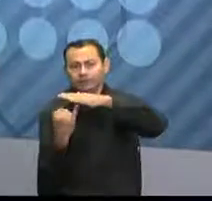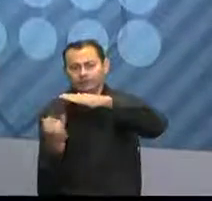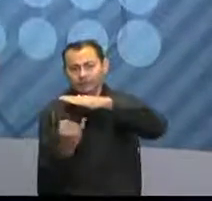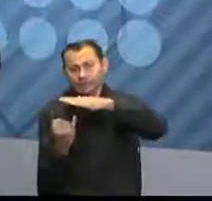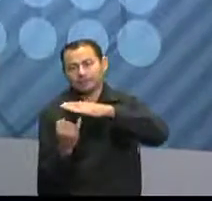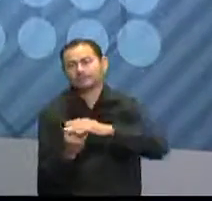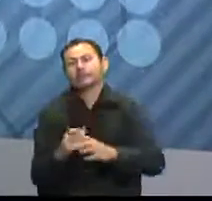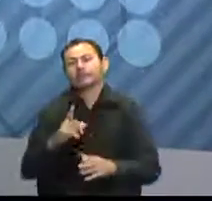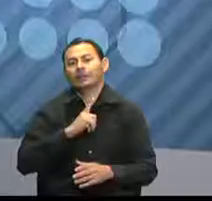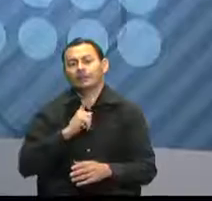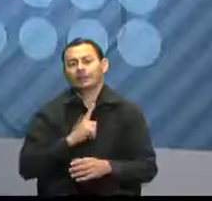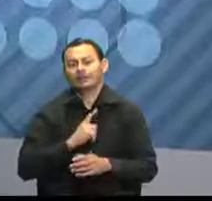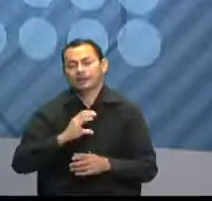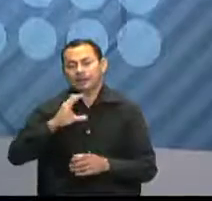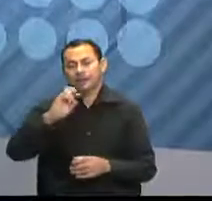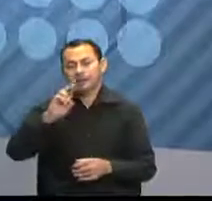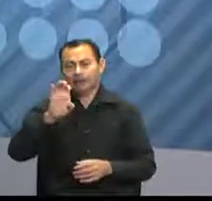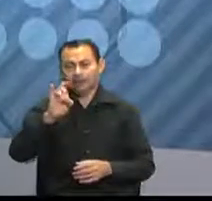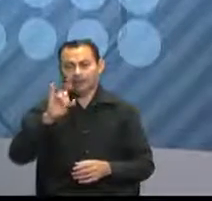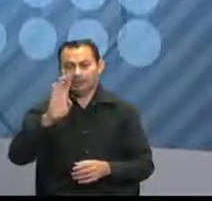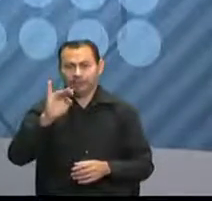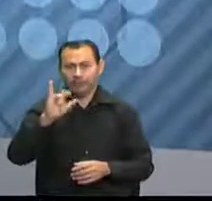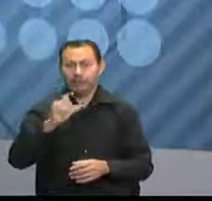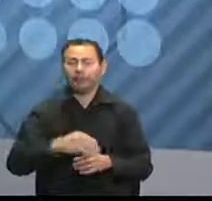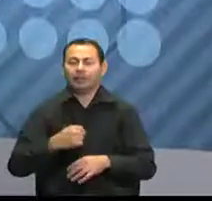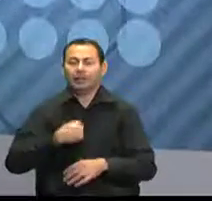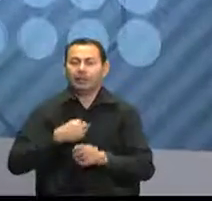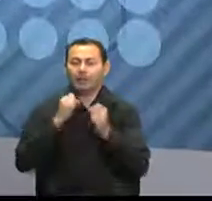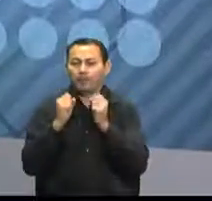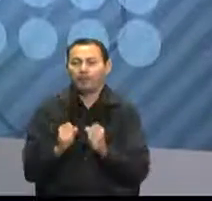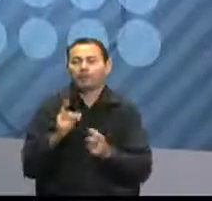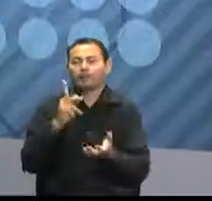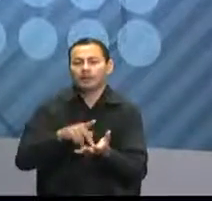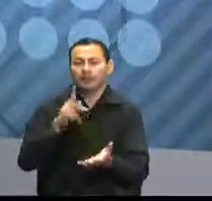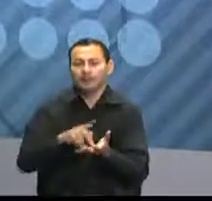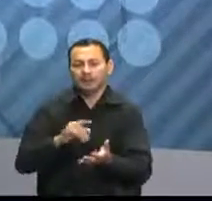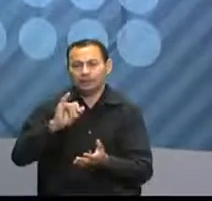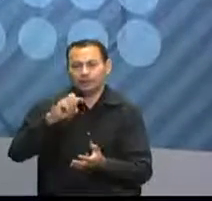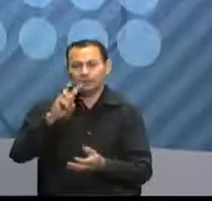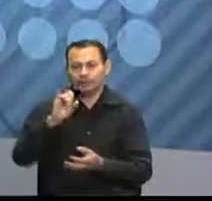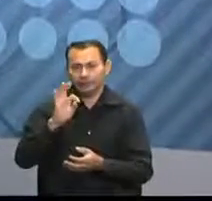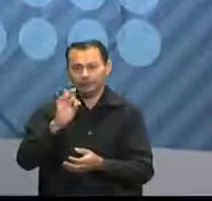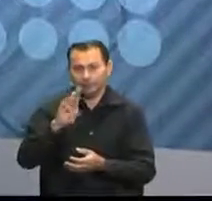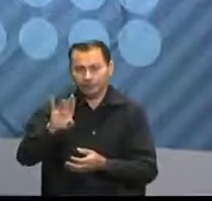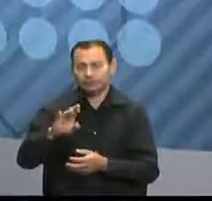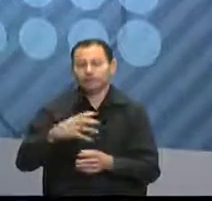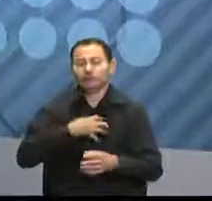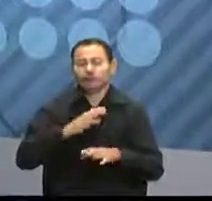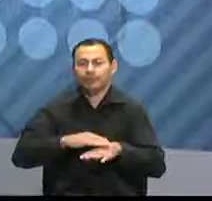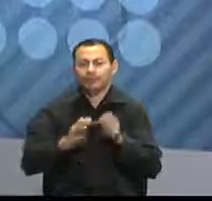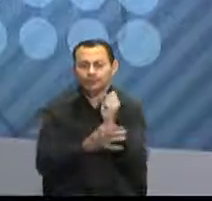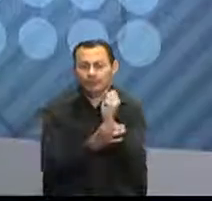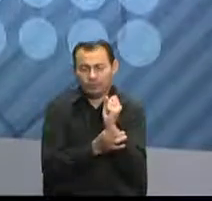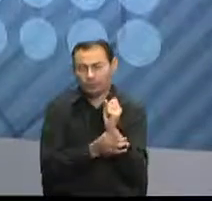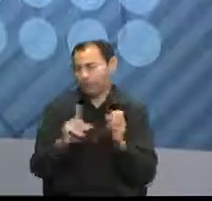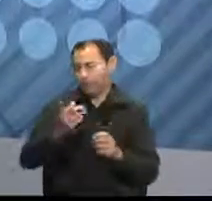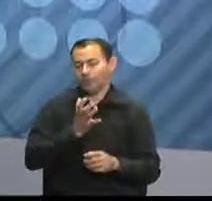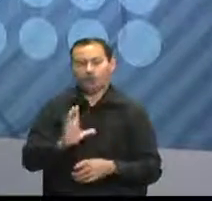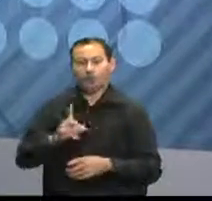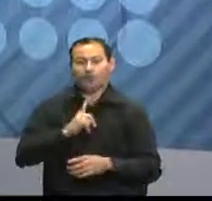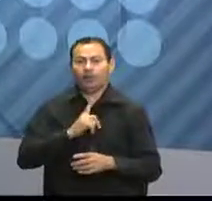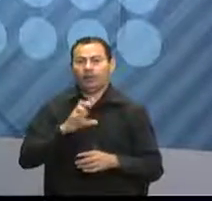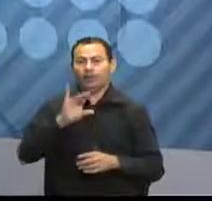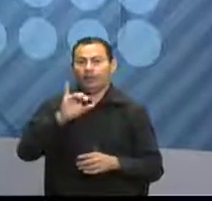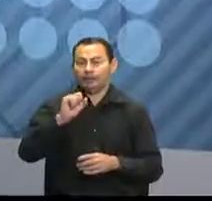que existe uma credibilidade e assim eu posso realmente investir de uma forma mais segura não que eu não vou